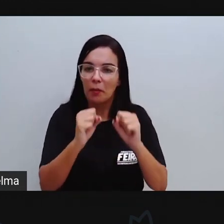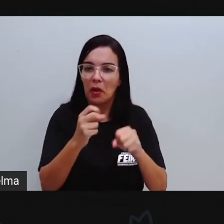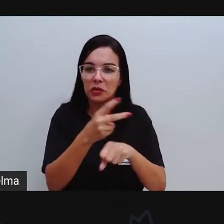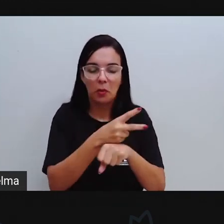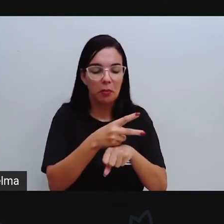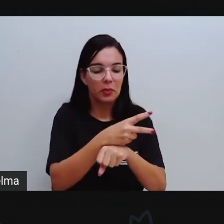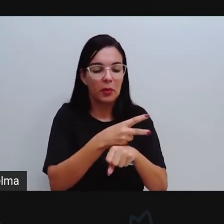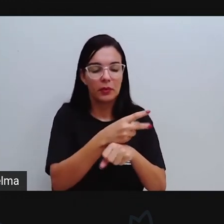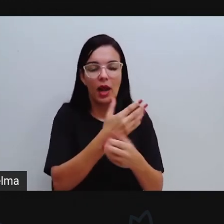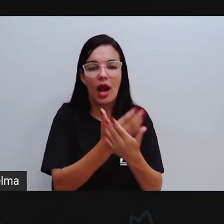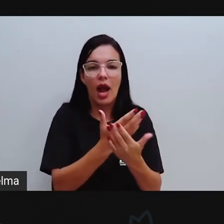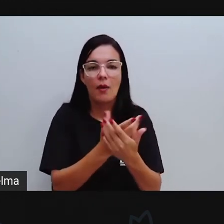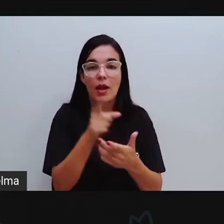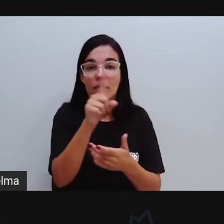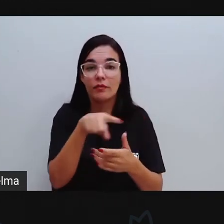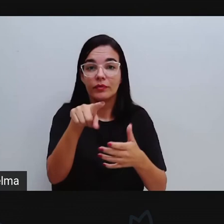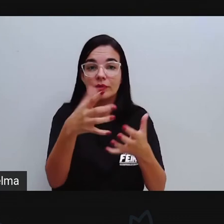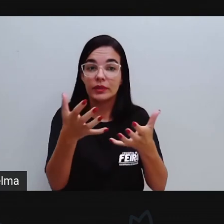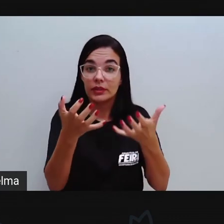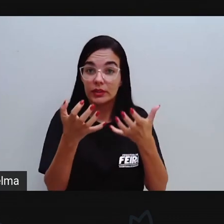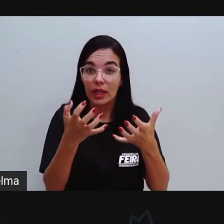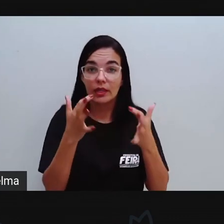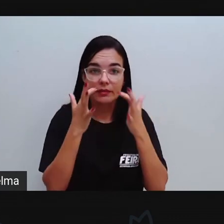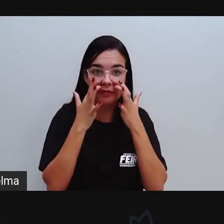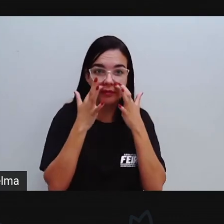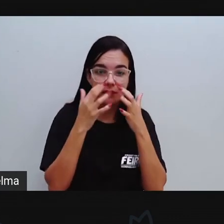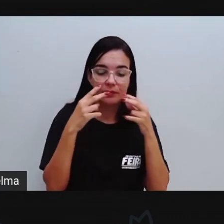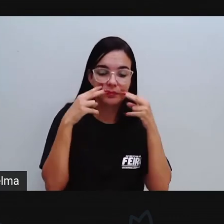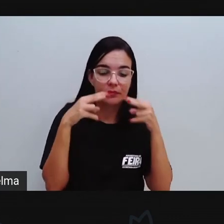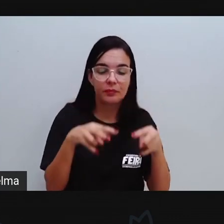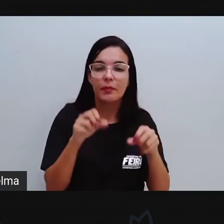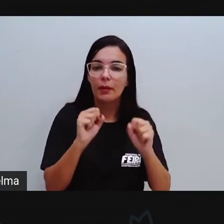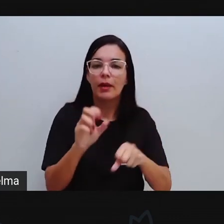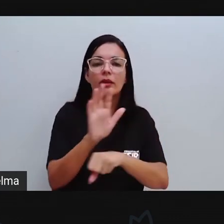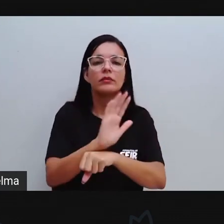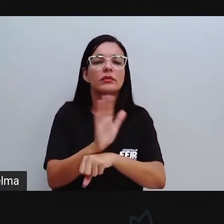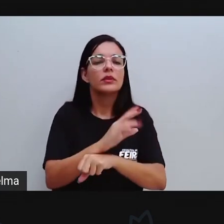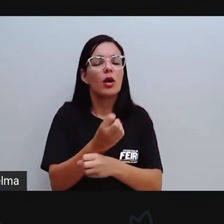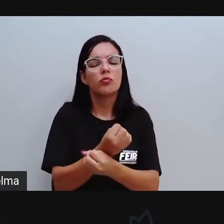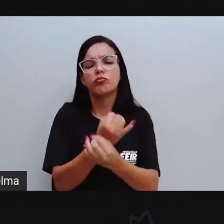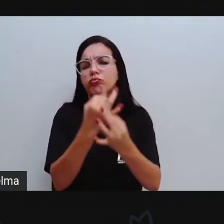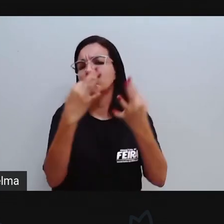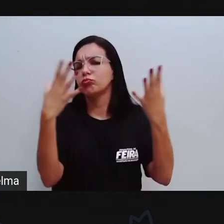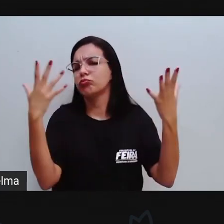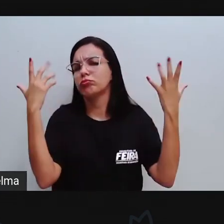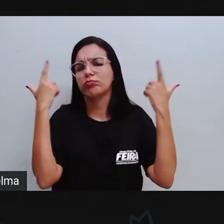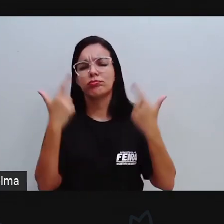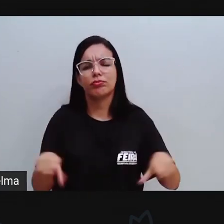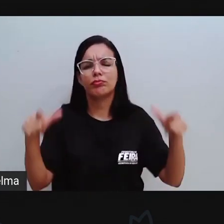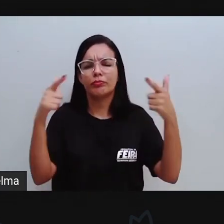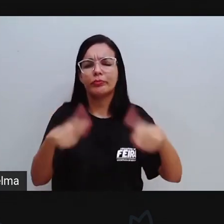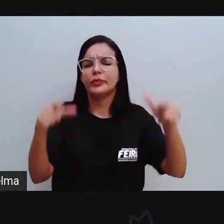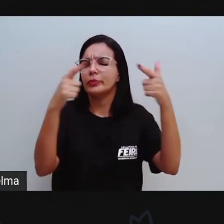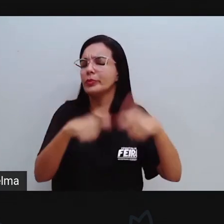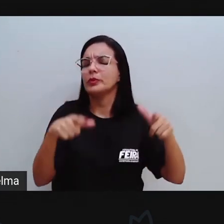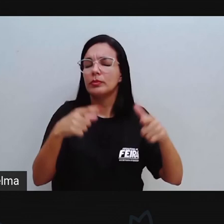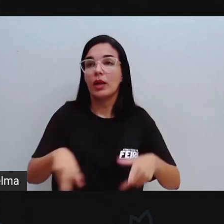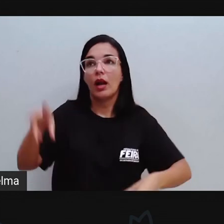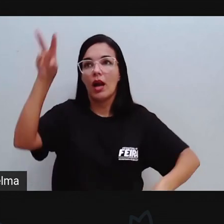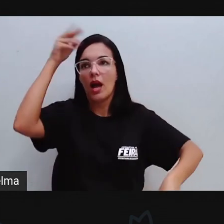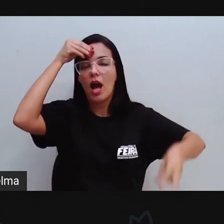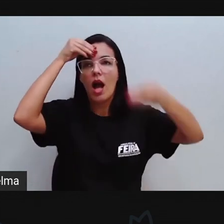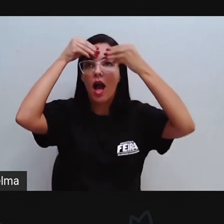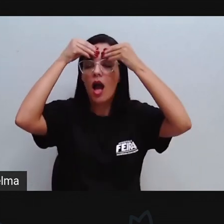procurar a aula que vocês querem assistir, certo? E assistam lá quantas vezes vocês acharem necessárias, né? Até que vocês